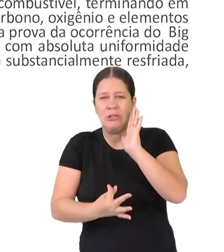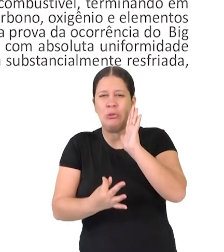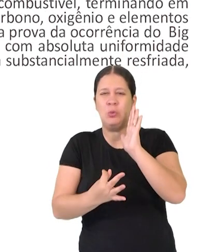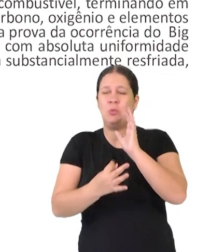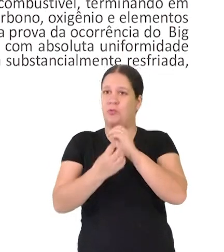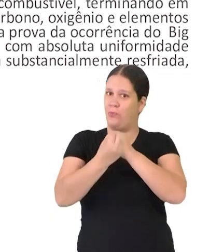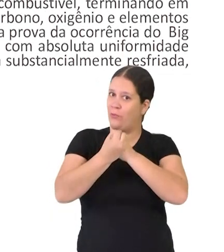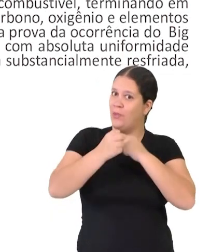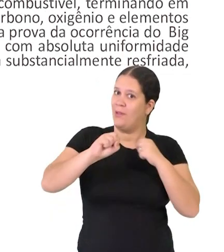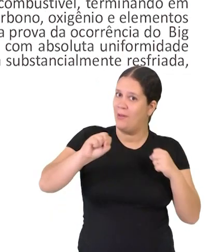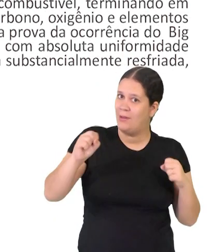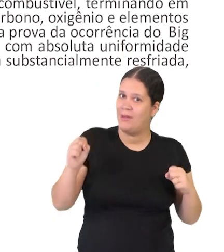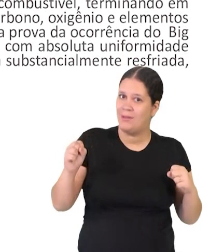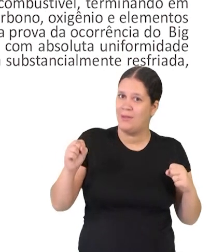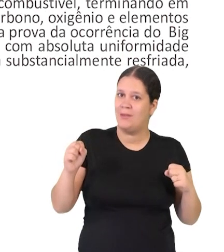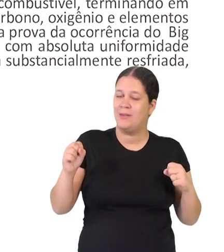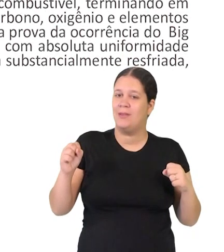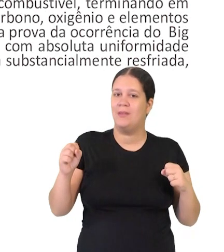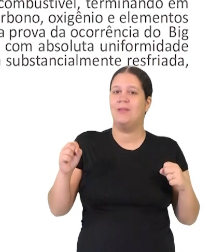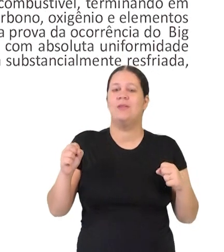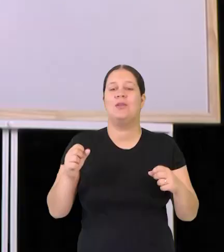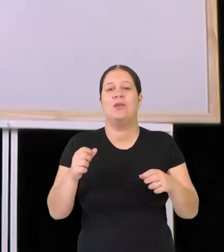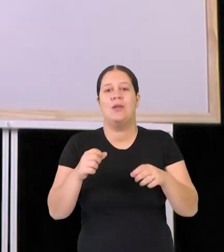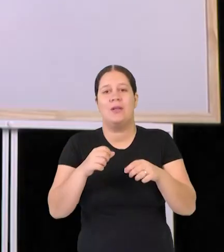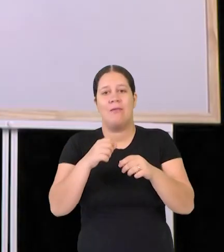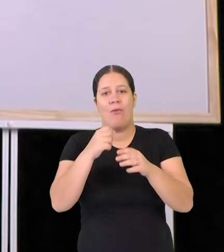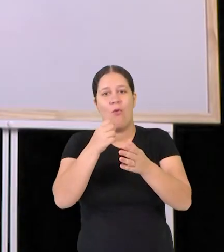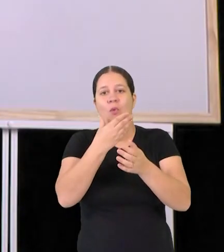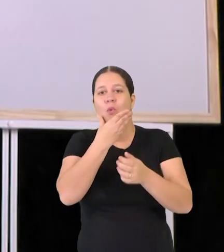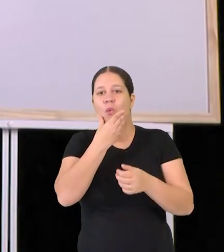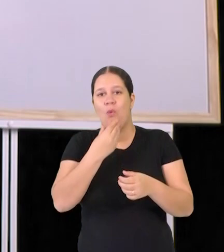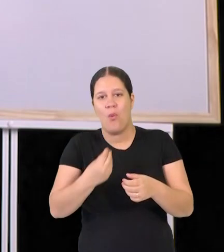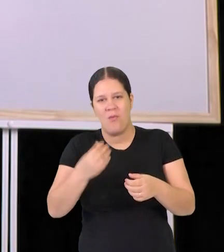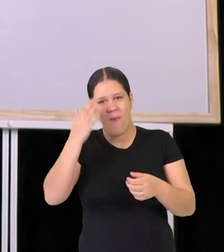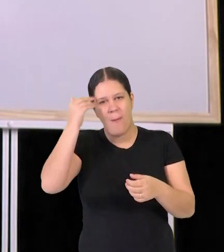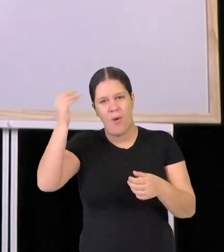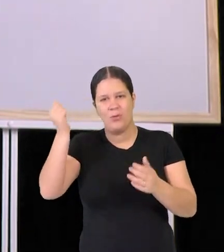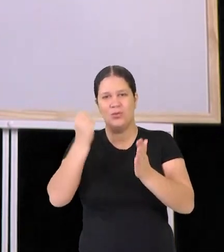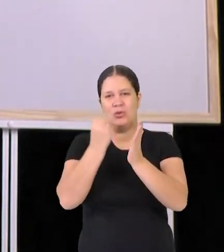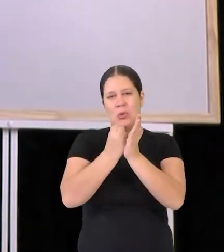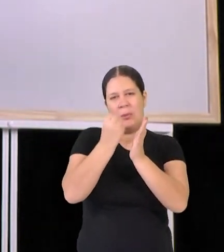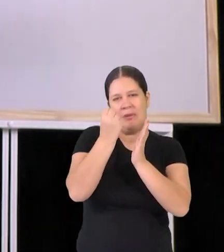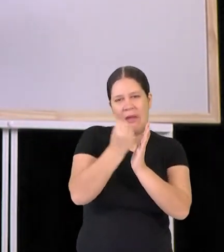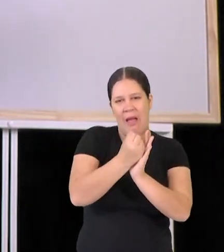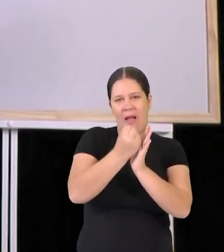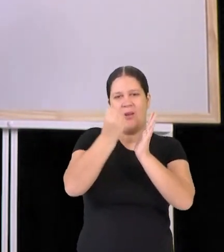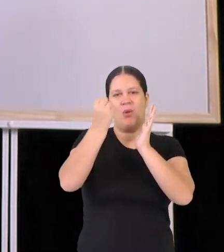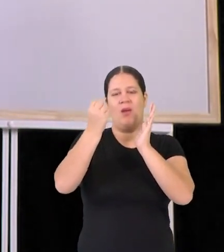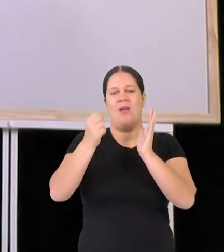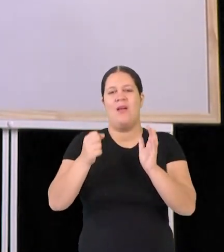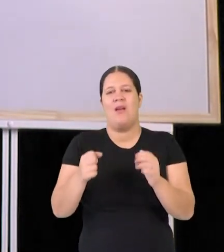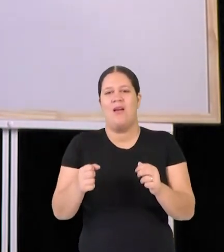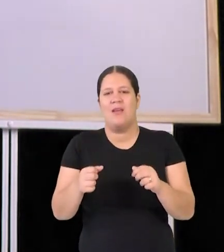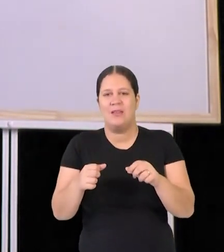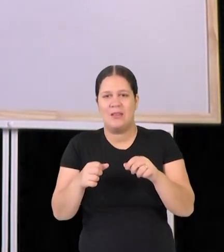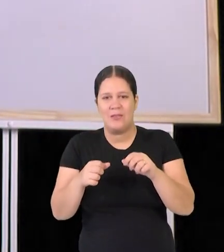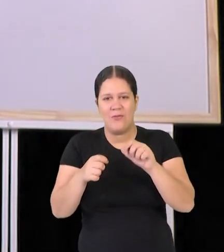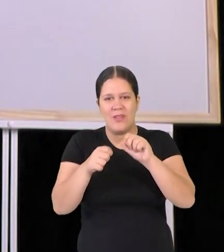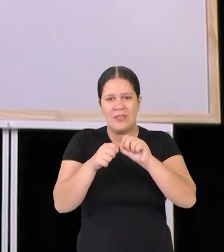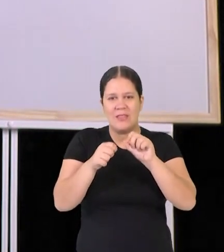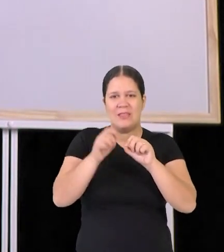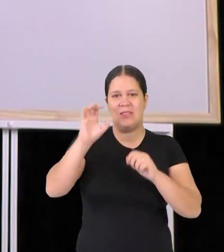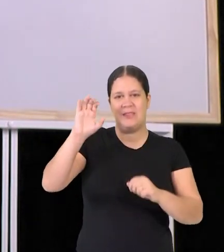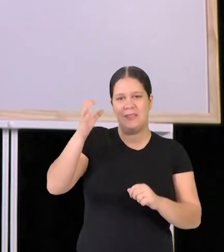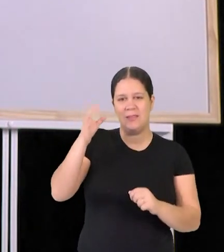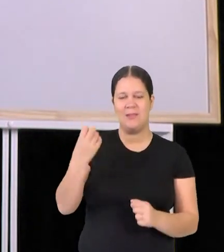viu? Isso aí quem disse foi o Carl Sagan no documentário Cosmos, certo? Ele que traduzia muito bem a ciência